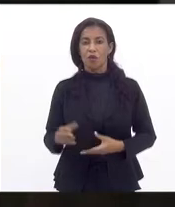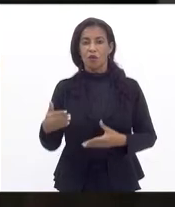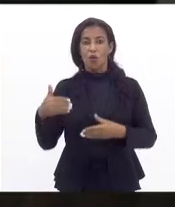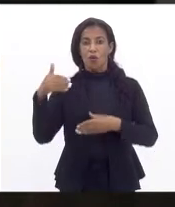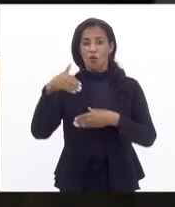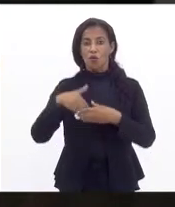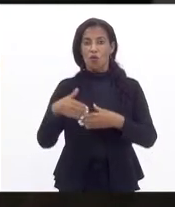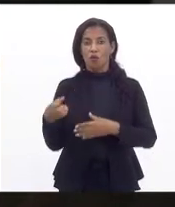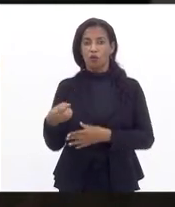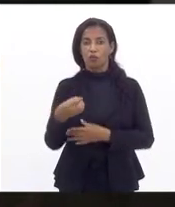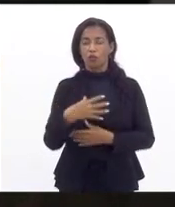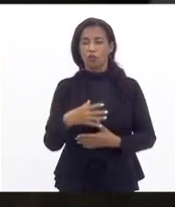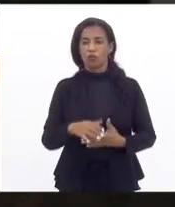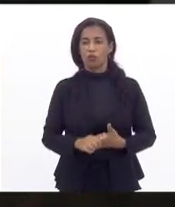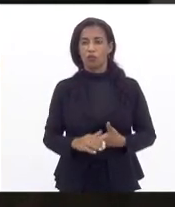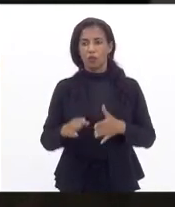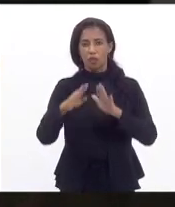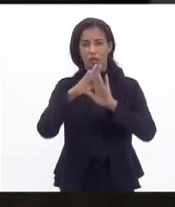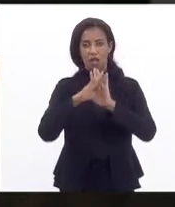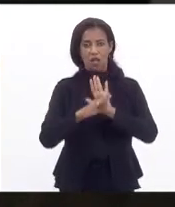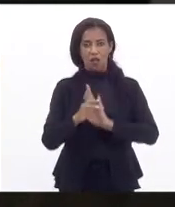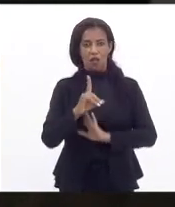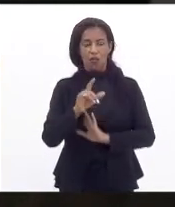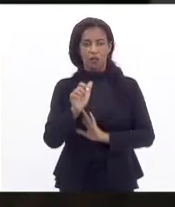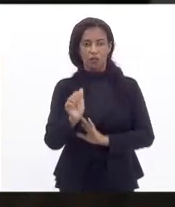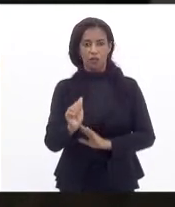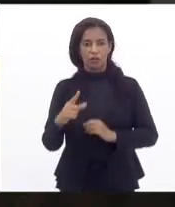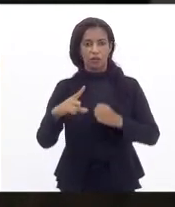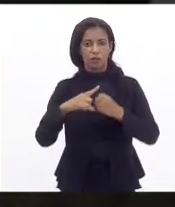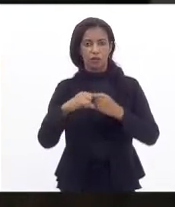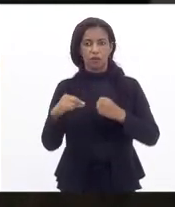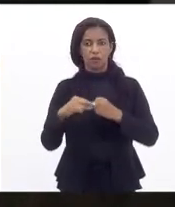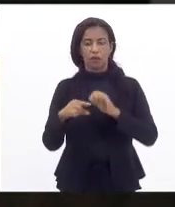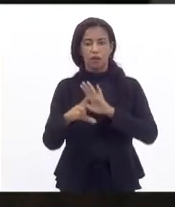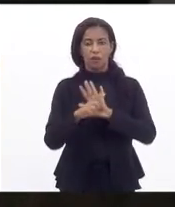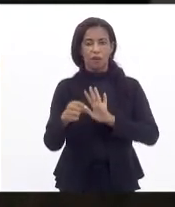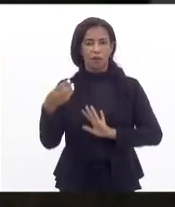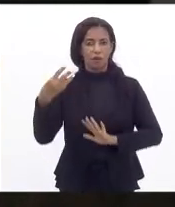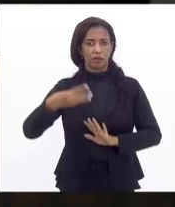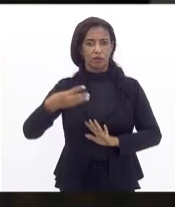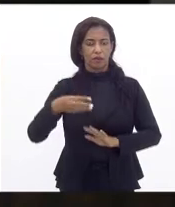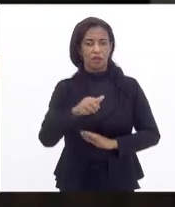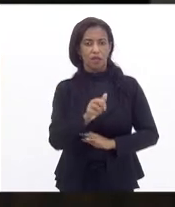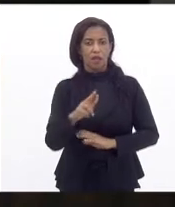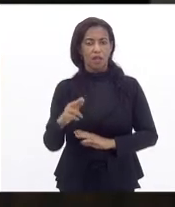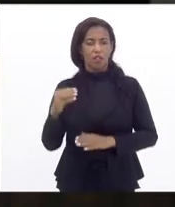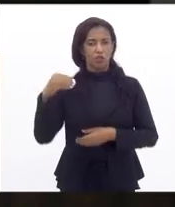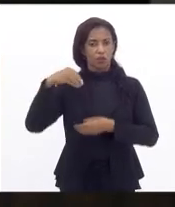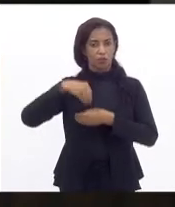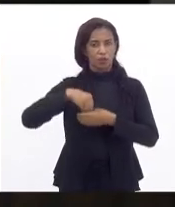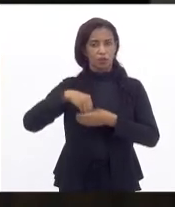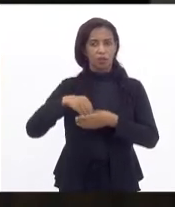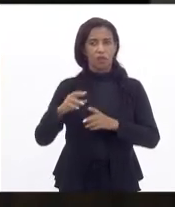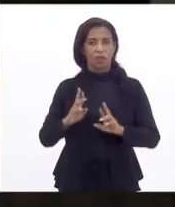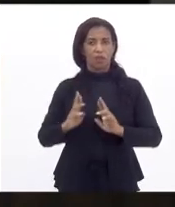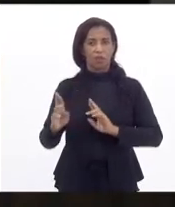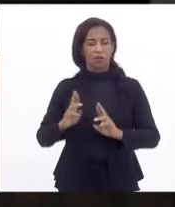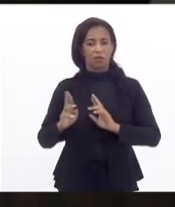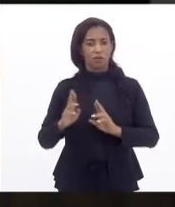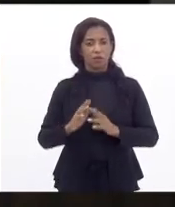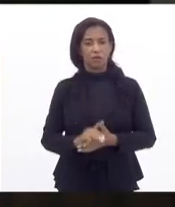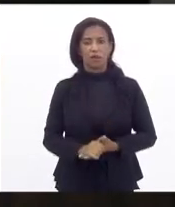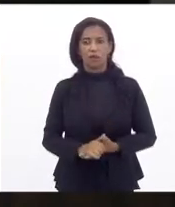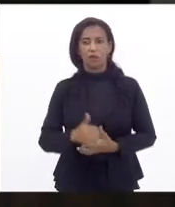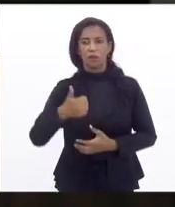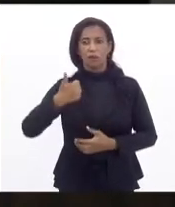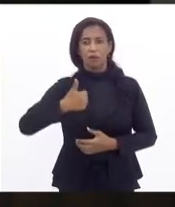novo. Incluídos na ordem do dia, de acordo com o parágrafo 3º do artigo 47 do Regimento Interno, em tramitação ordinária, em